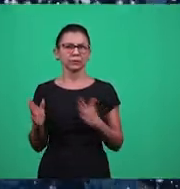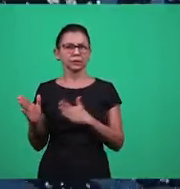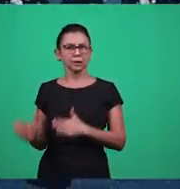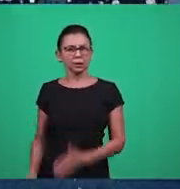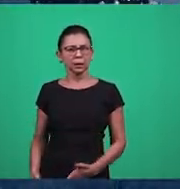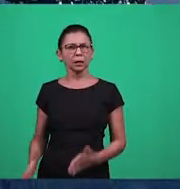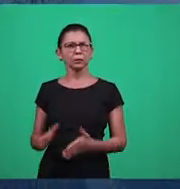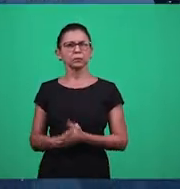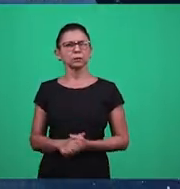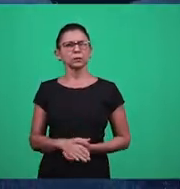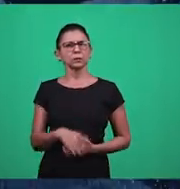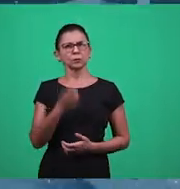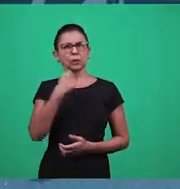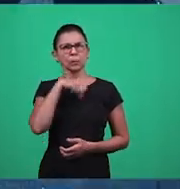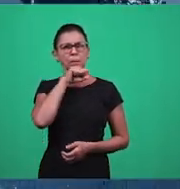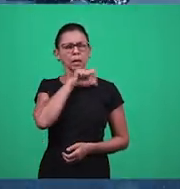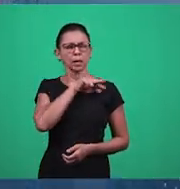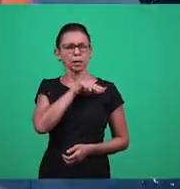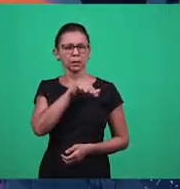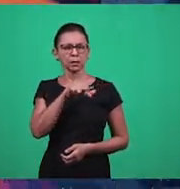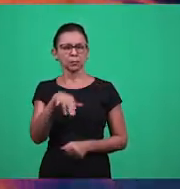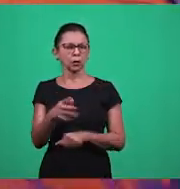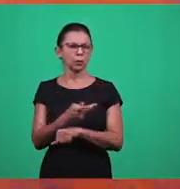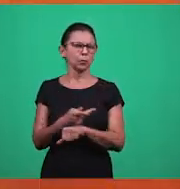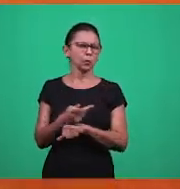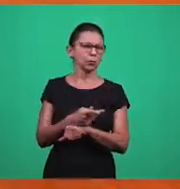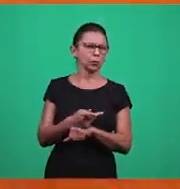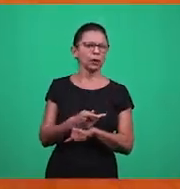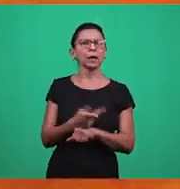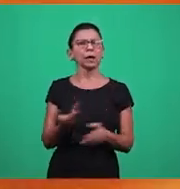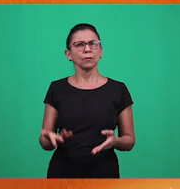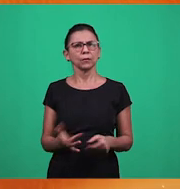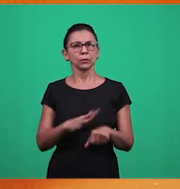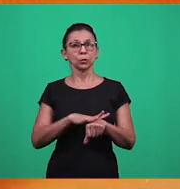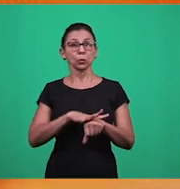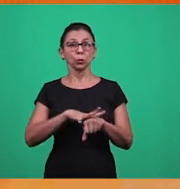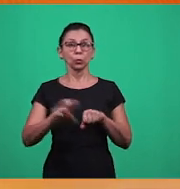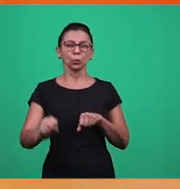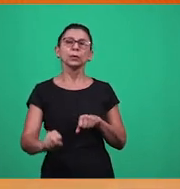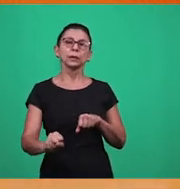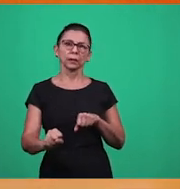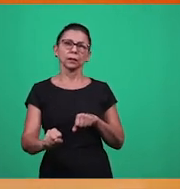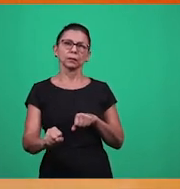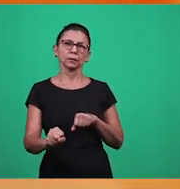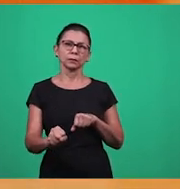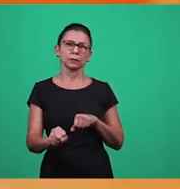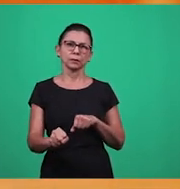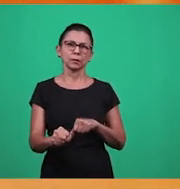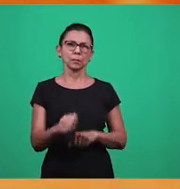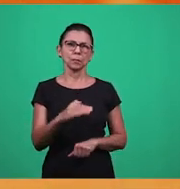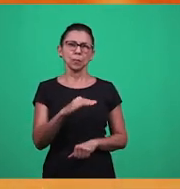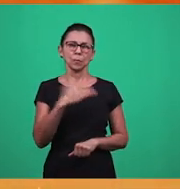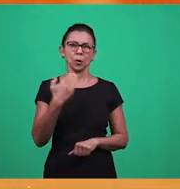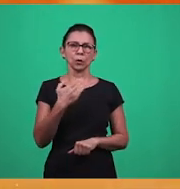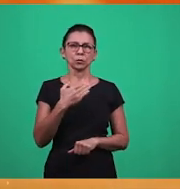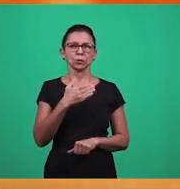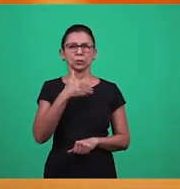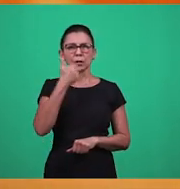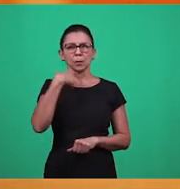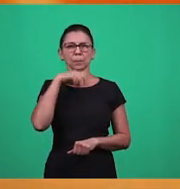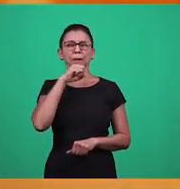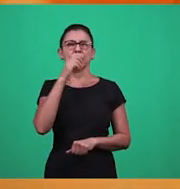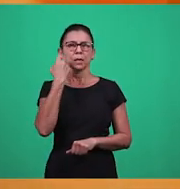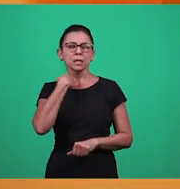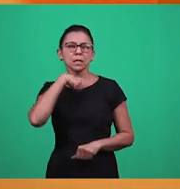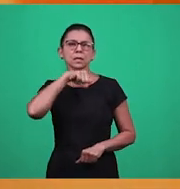Illinois. Seu único e querido irmão buscava longe de casa a cura para a mesma doença que havia causado a morte de